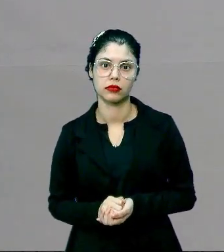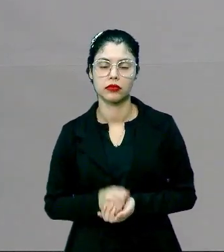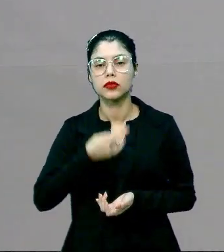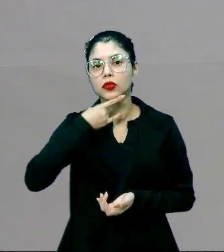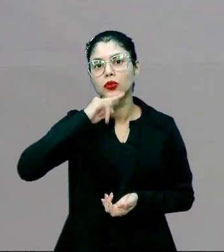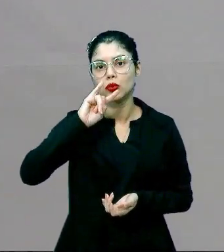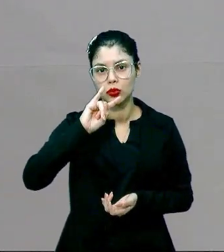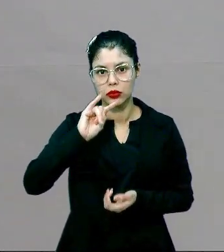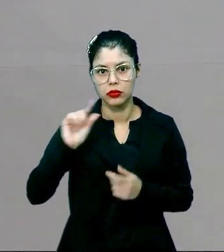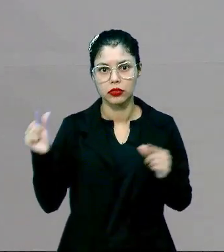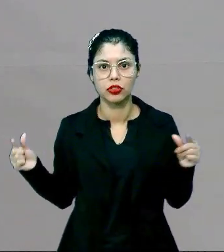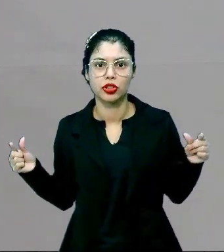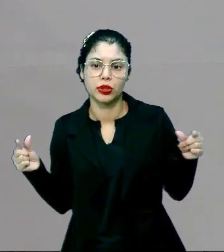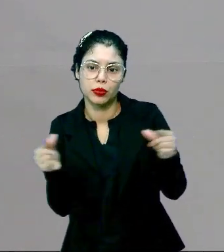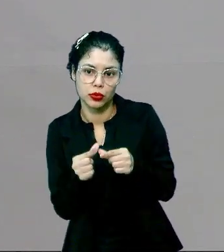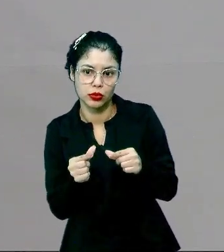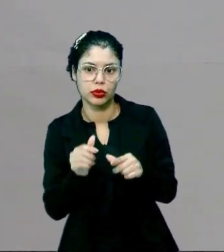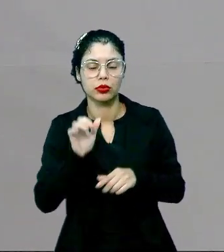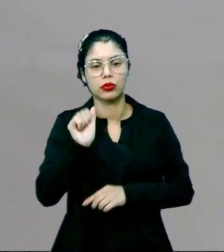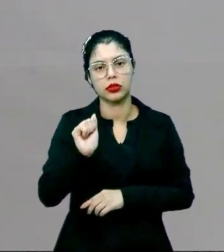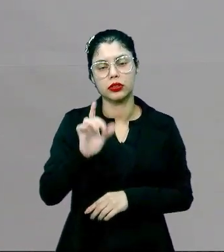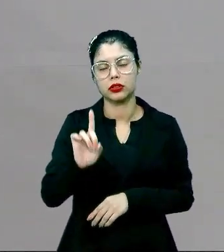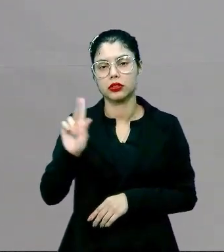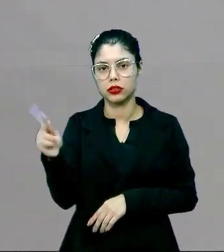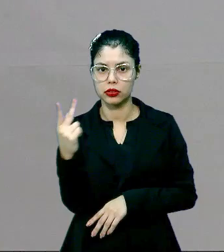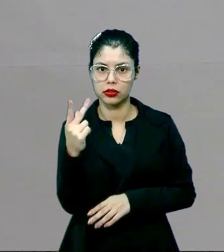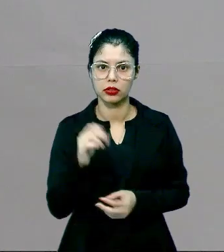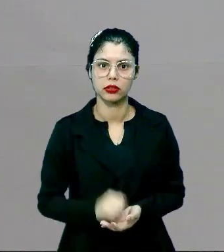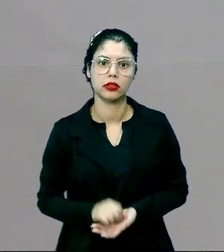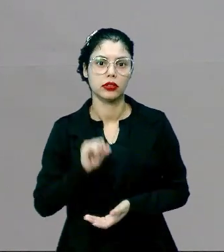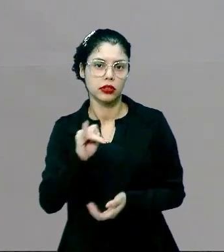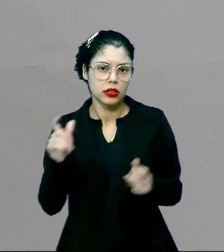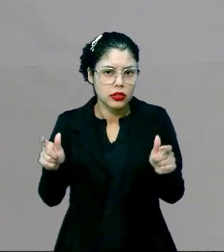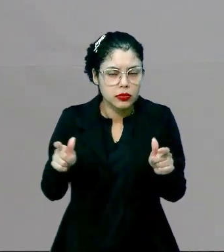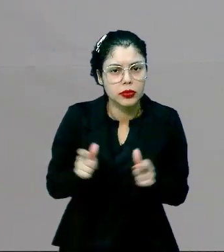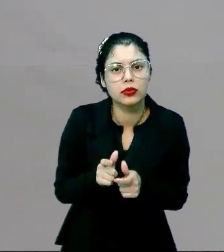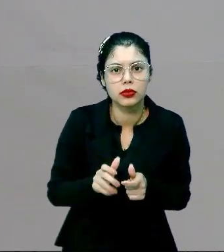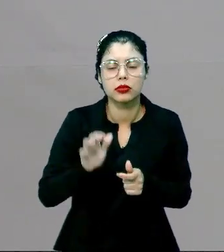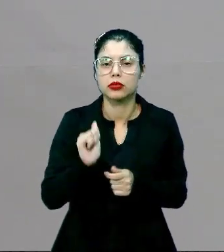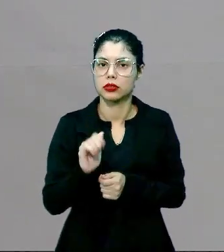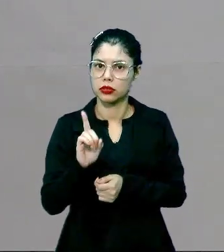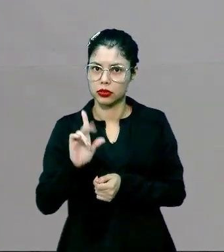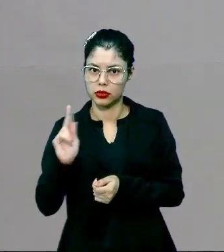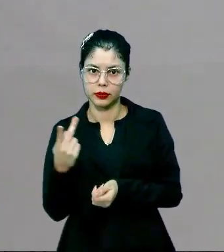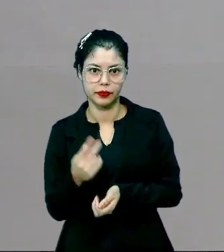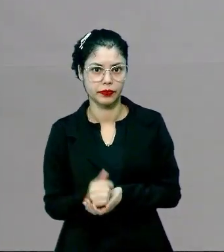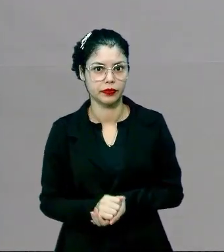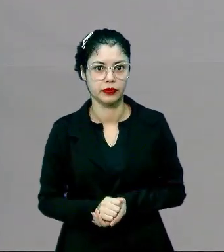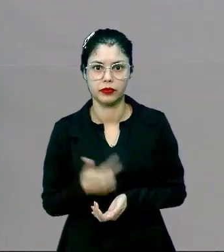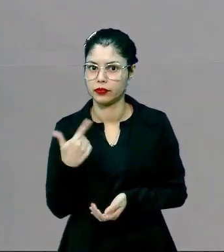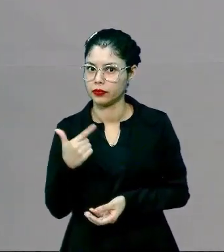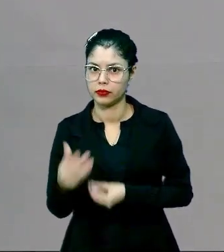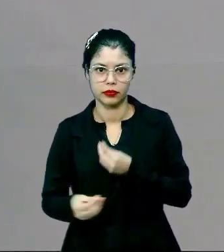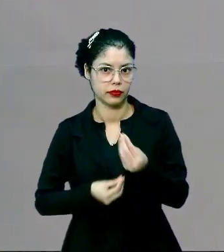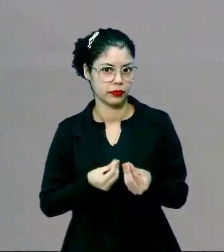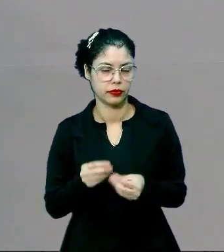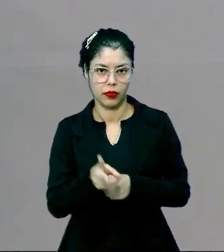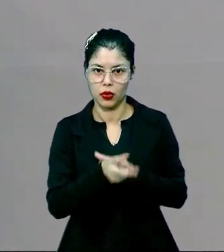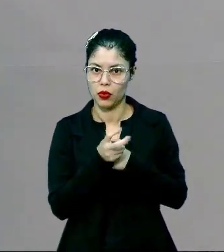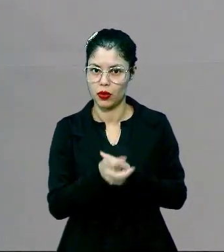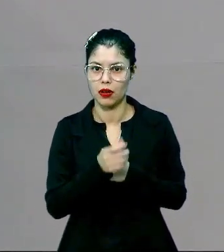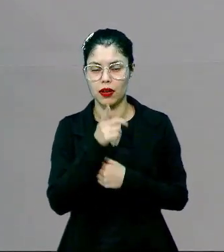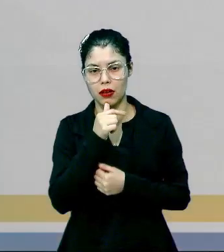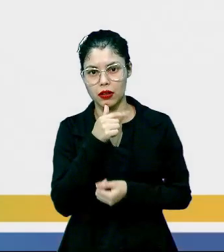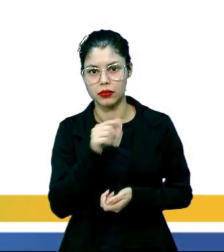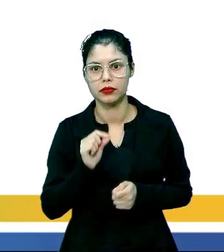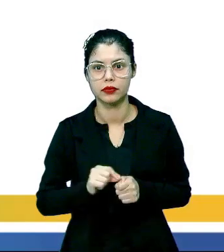álcool inibe o hormônio ADH, tá certo? Se ele inibe o hormônio ADH, não tem reabsorção de